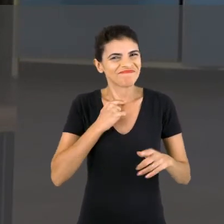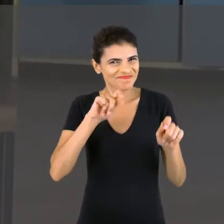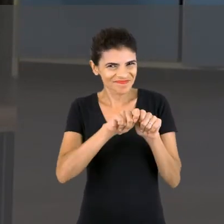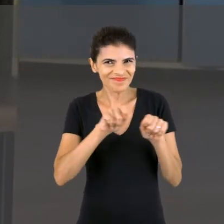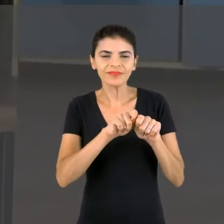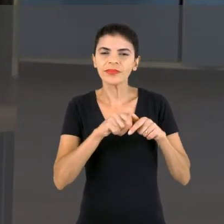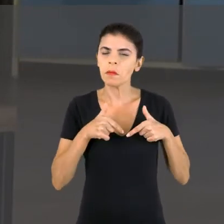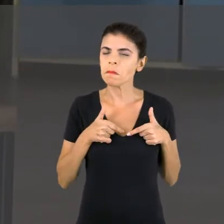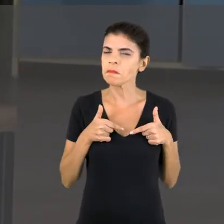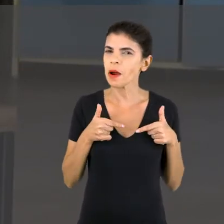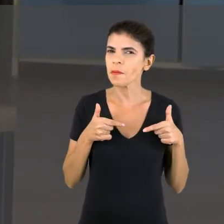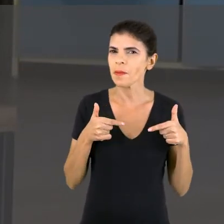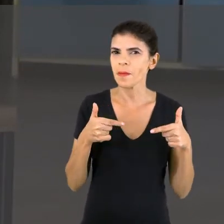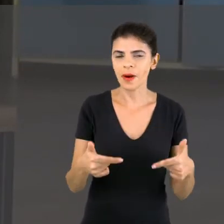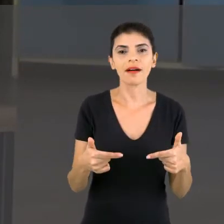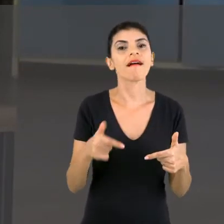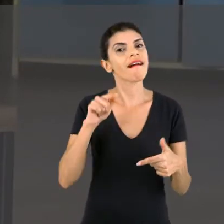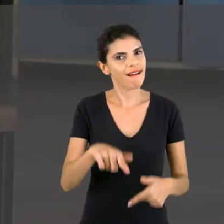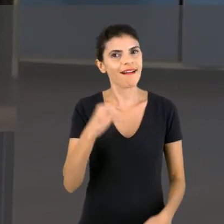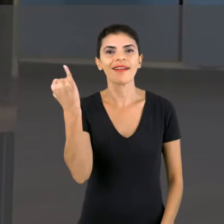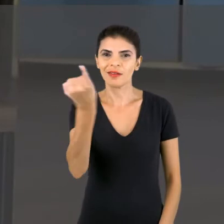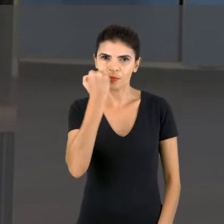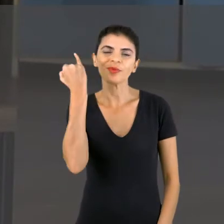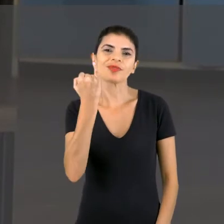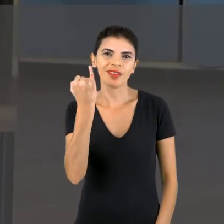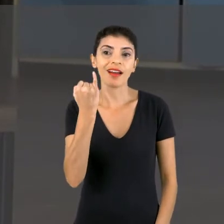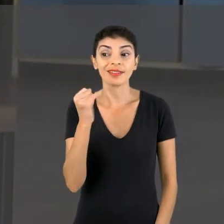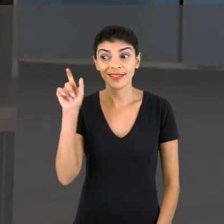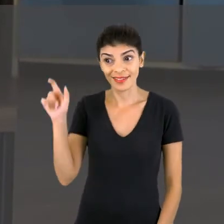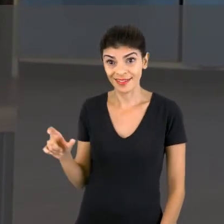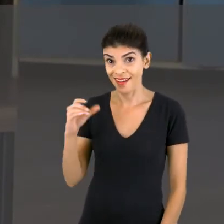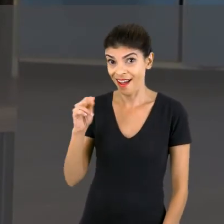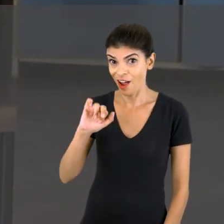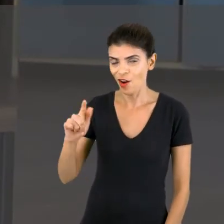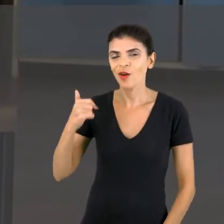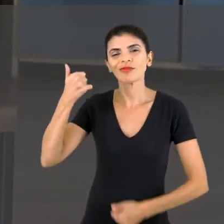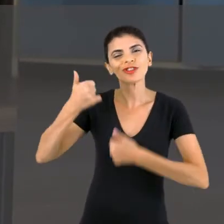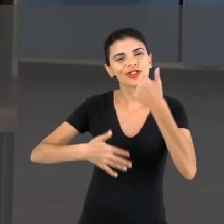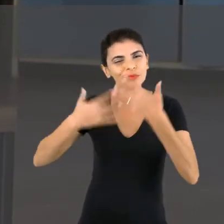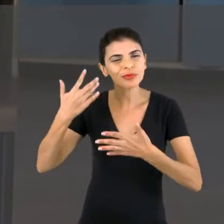de fazer, de conseguir realizar. E isso é importante, que a Carol estava falando no início.